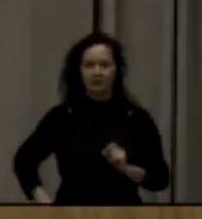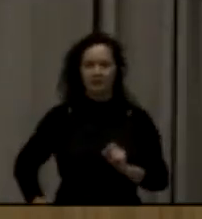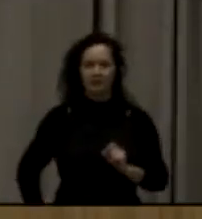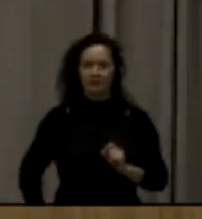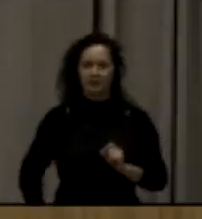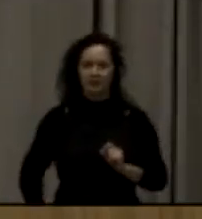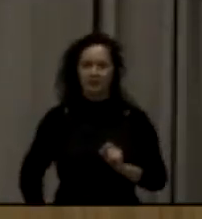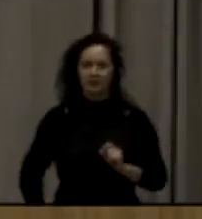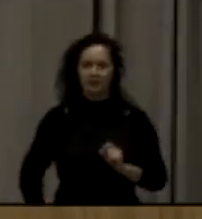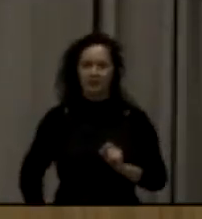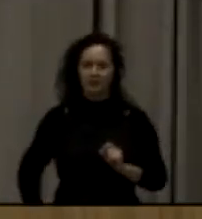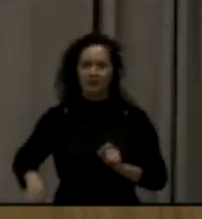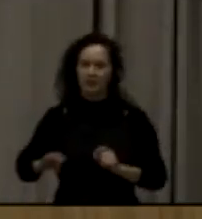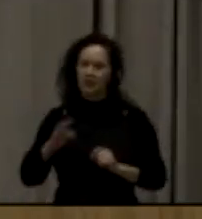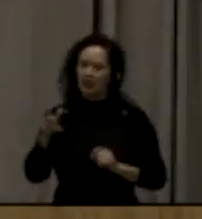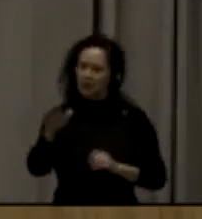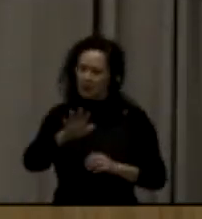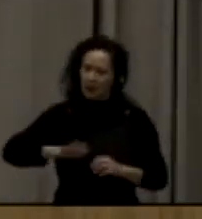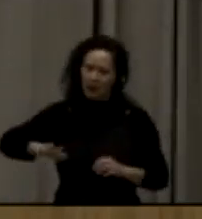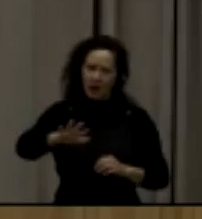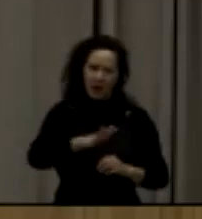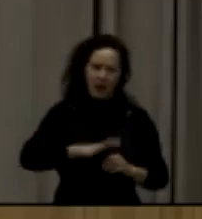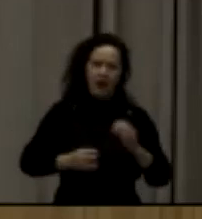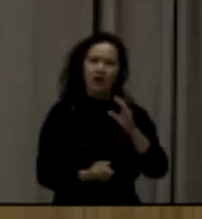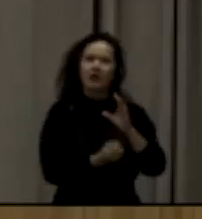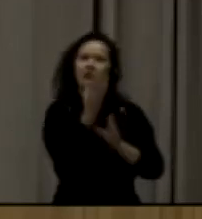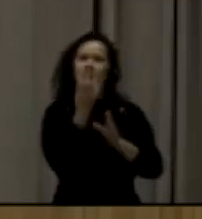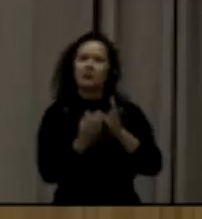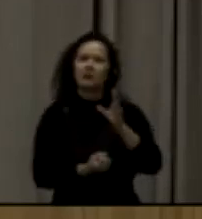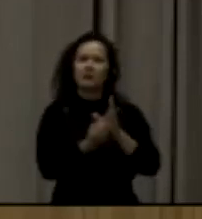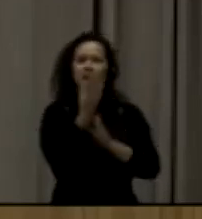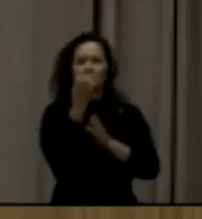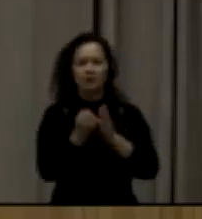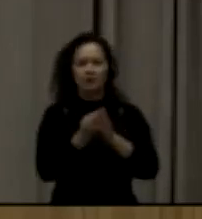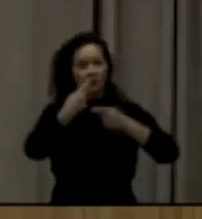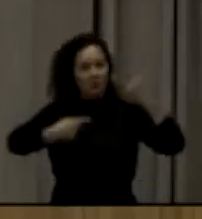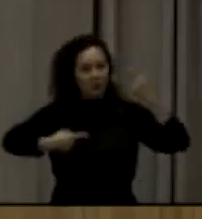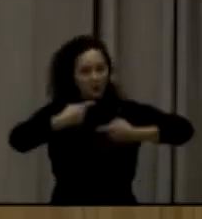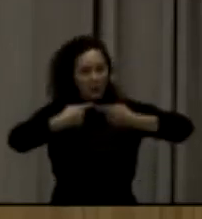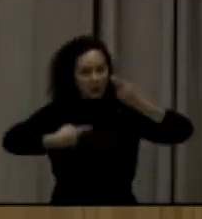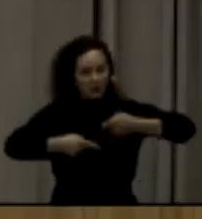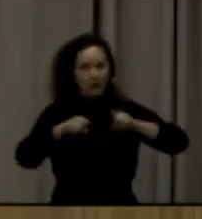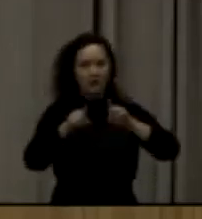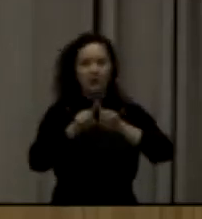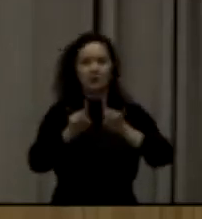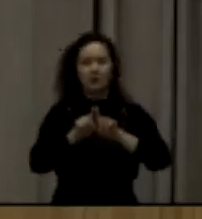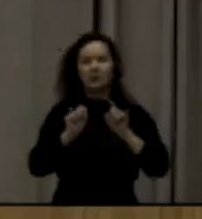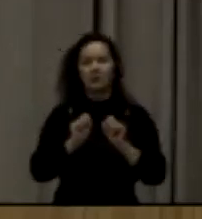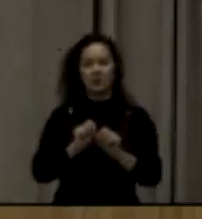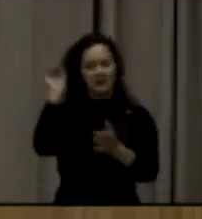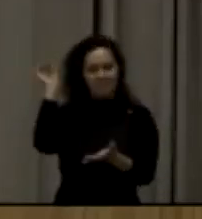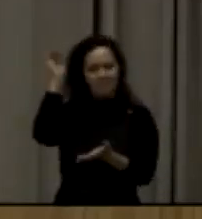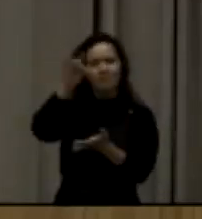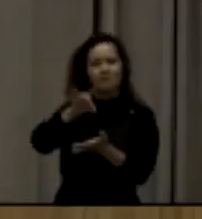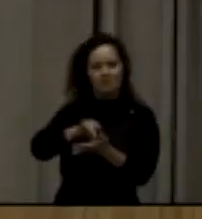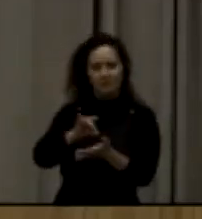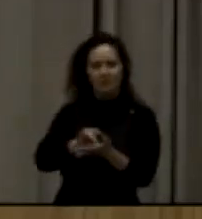todos os níveis, produzirem, eu diria, politizar também no sentido